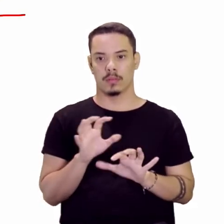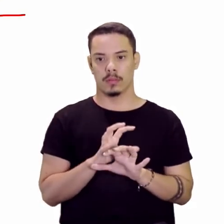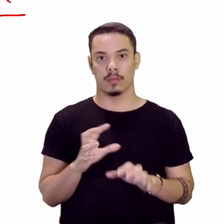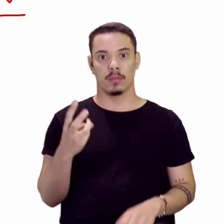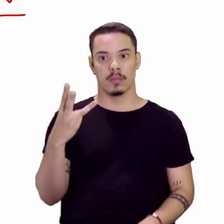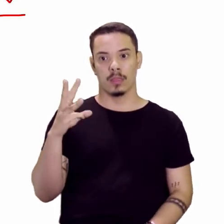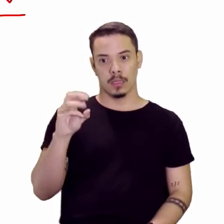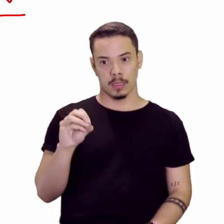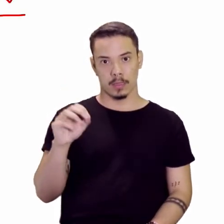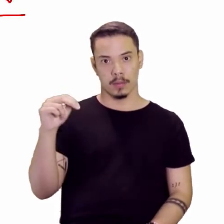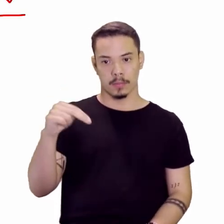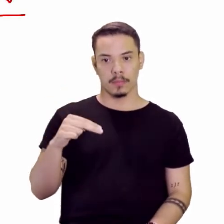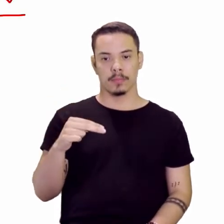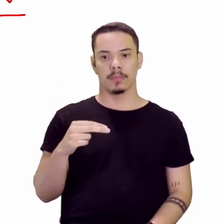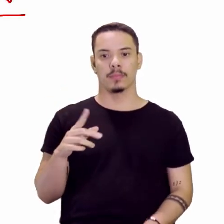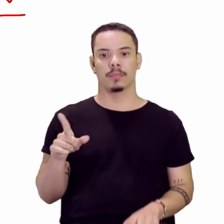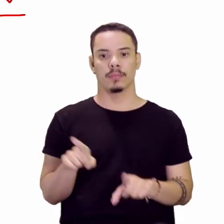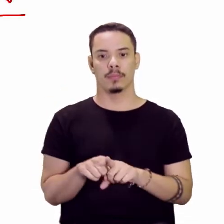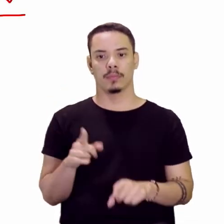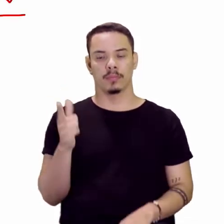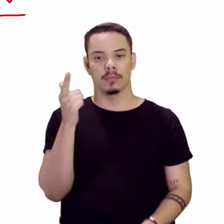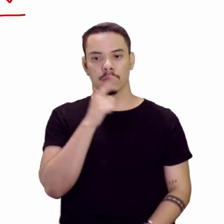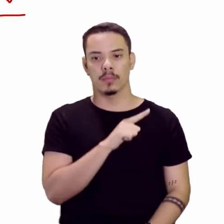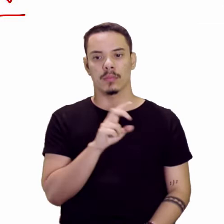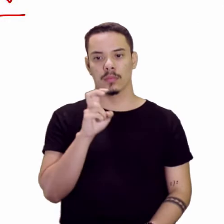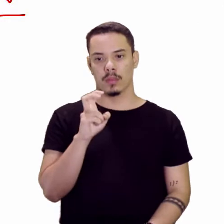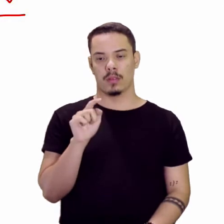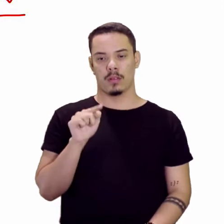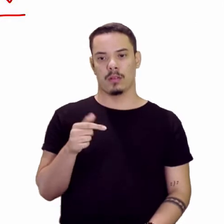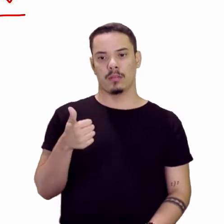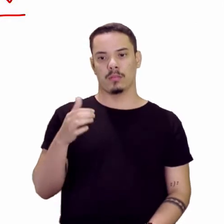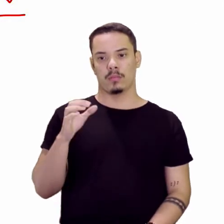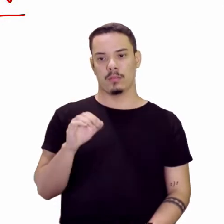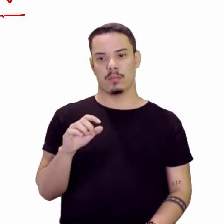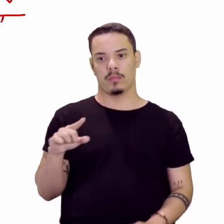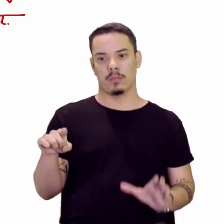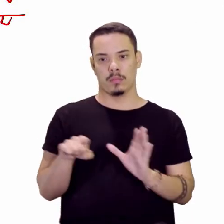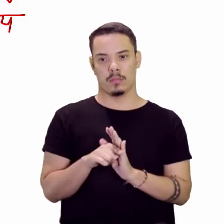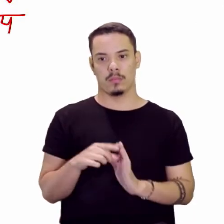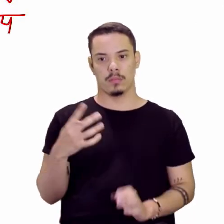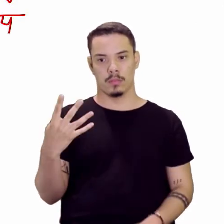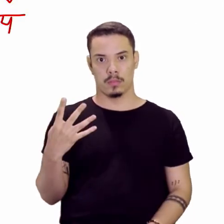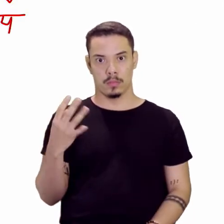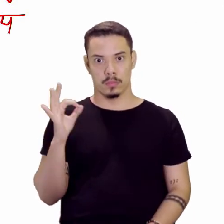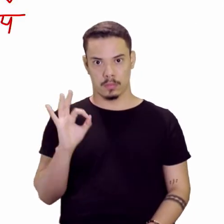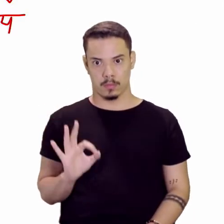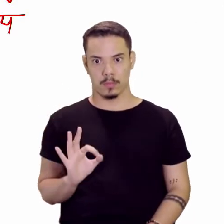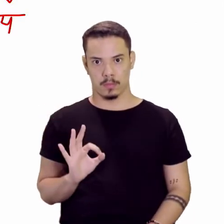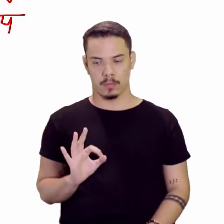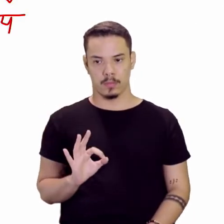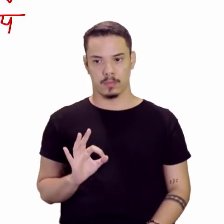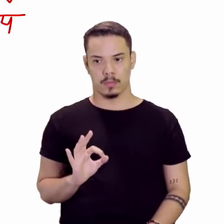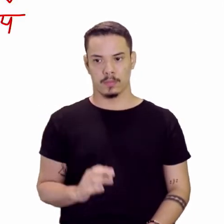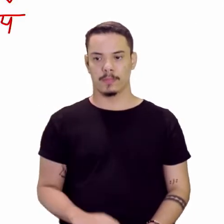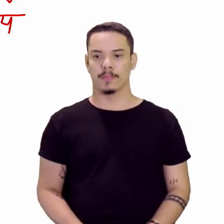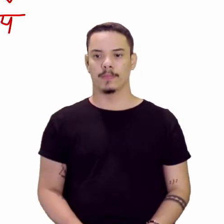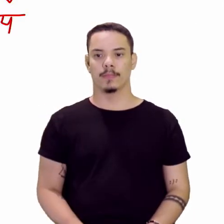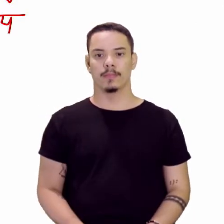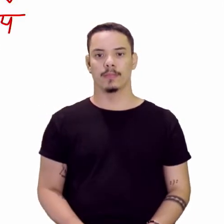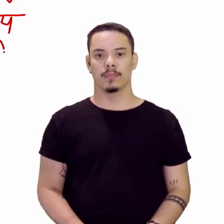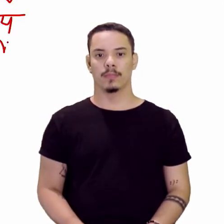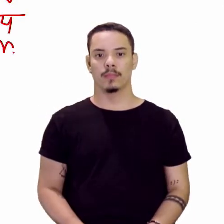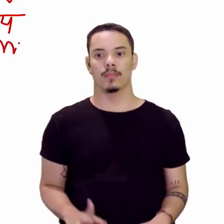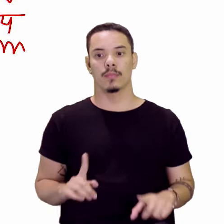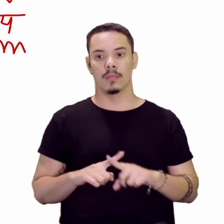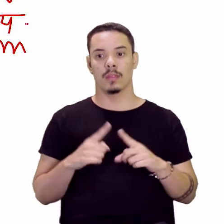Isso, deixaria o Newton aqui, ficaria 5 Vezes 10 a menos 4. menos 4 aqui, certo? Só que